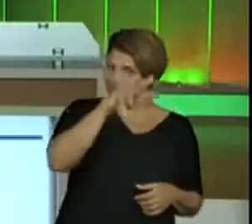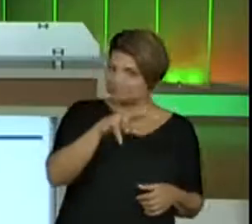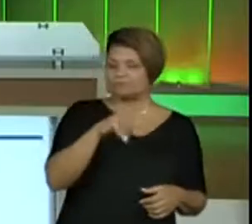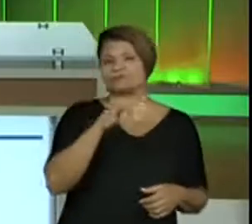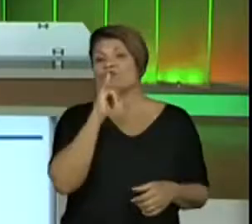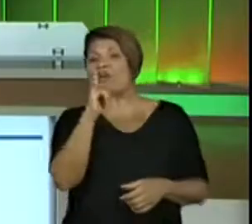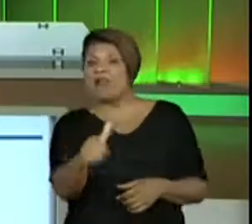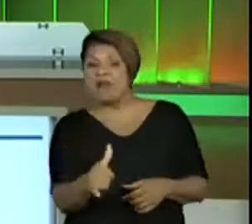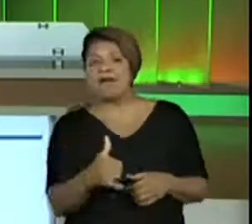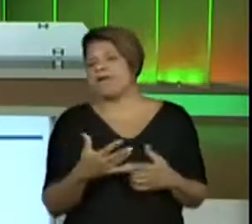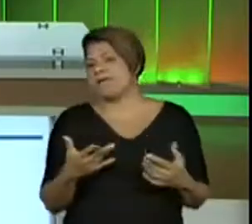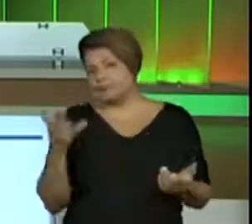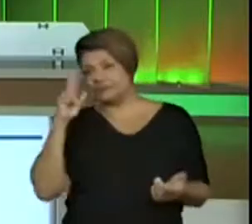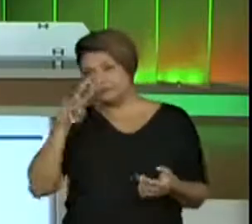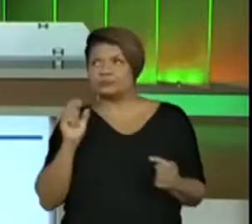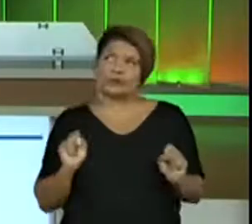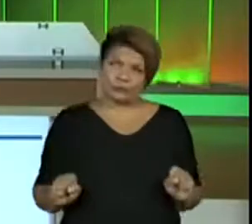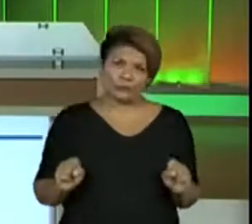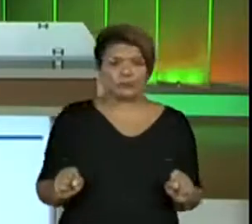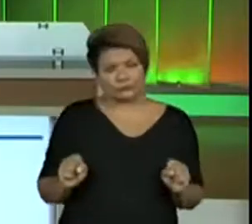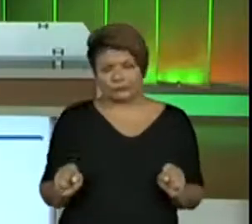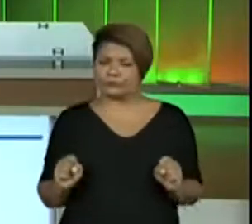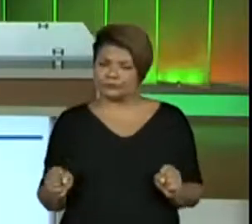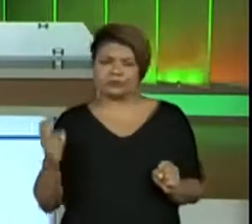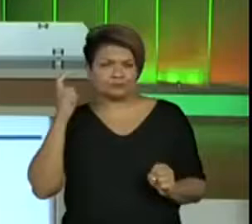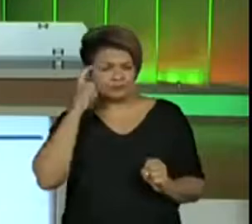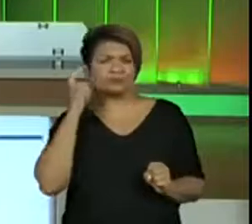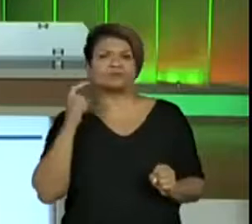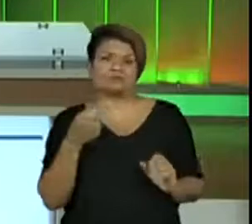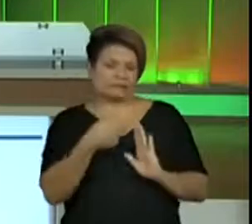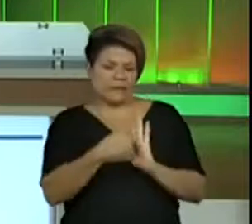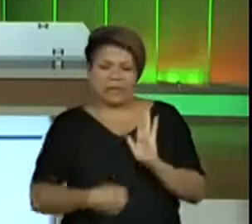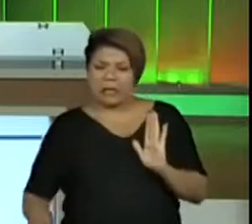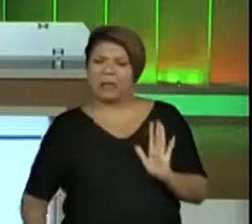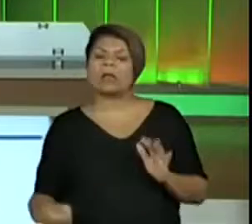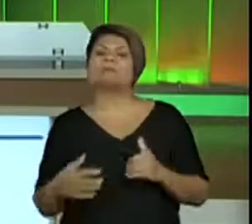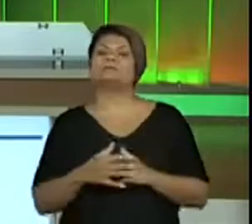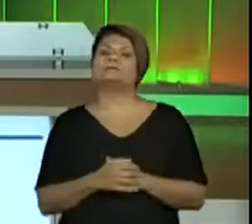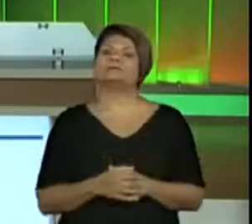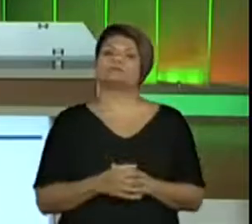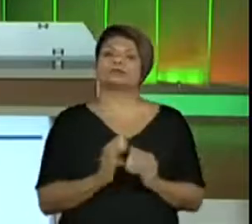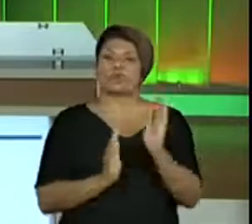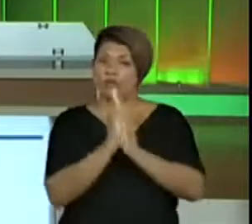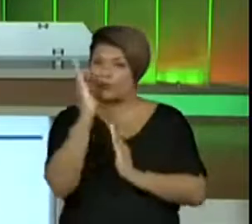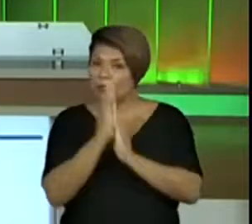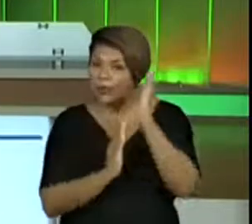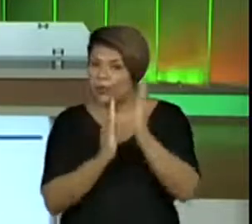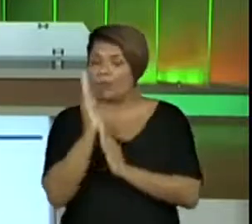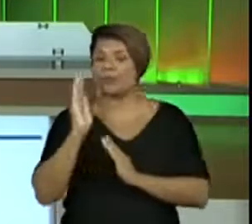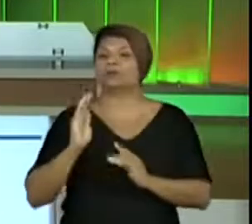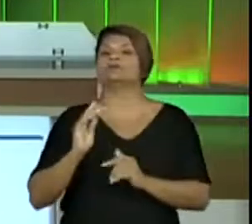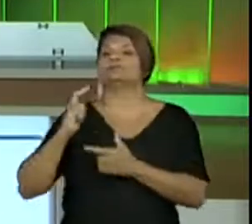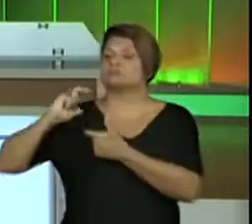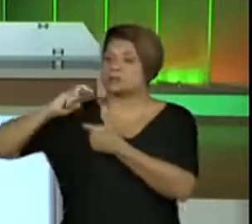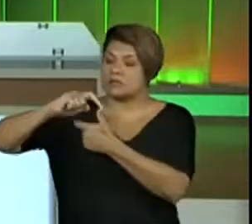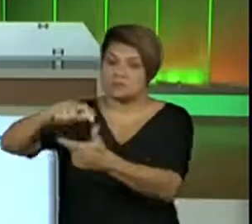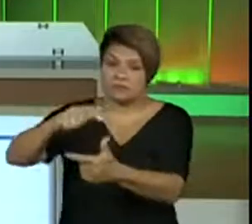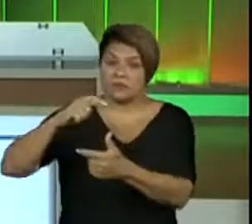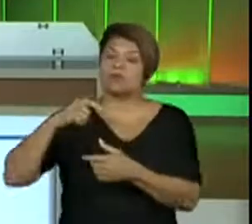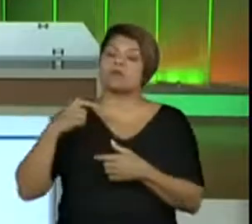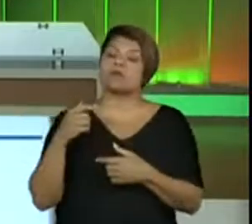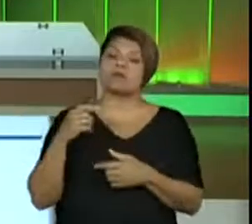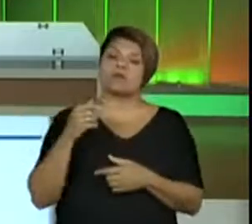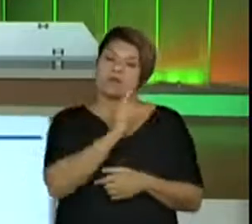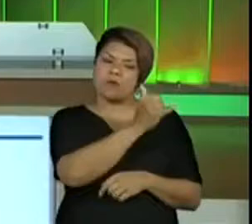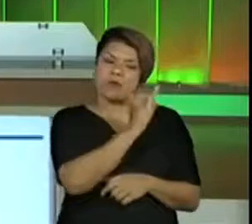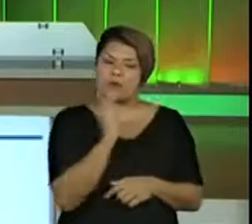uma história? Podemos pensar nisso. Em relatos, podemos pensar no folclore, na tradição oral, podemos pensar numa